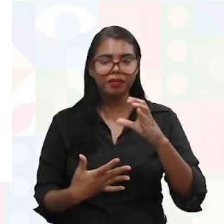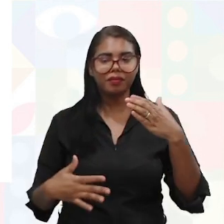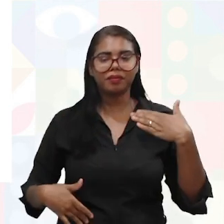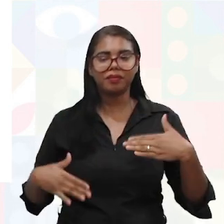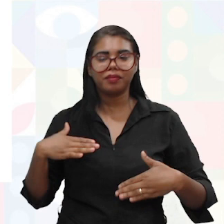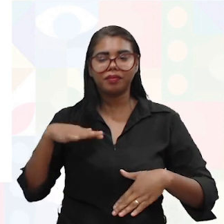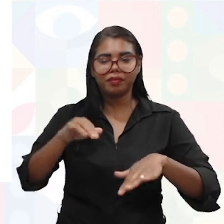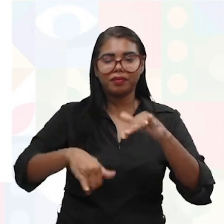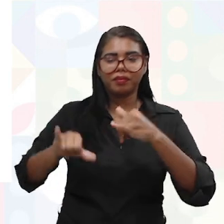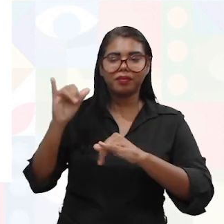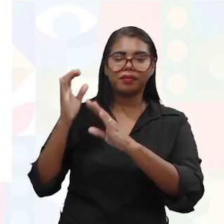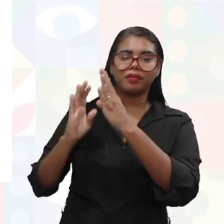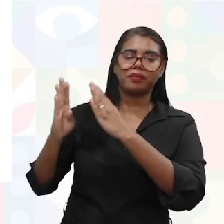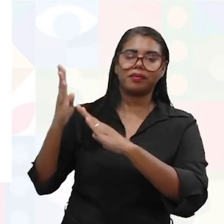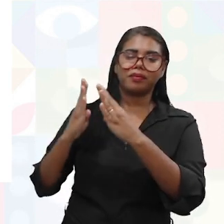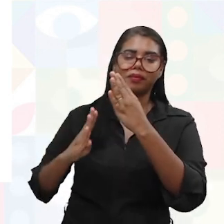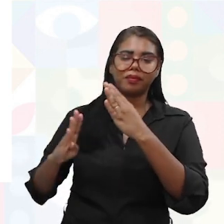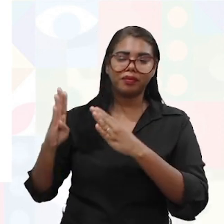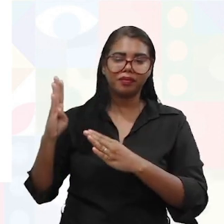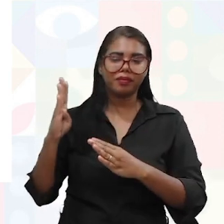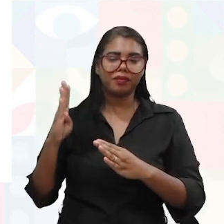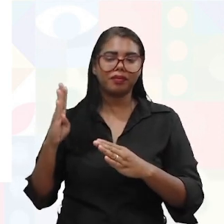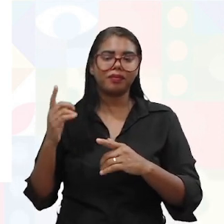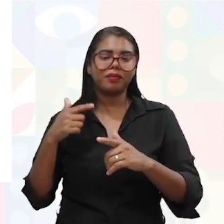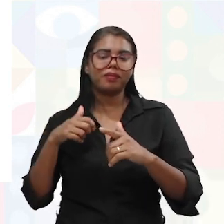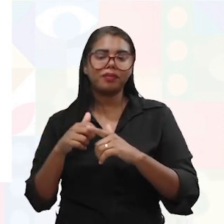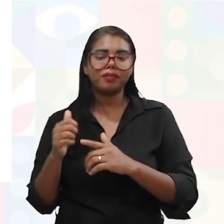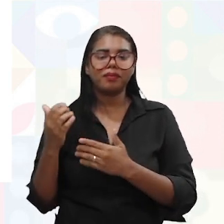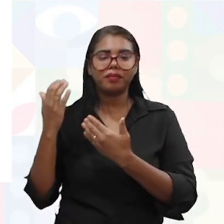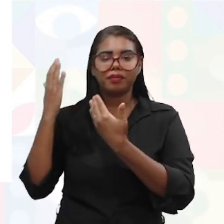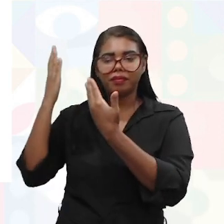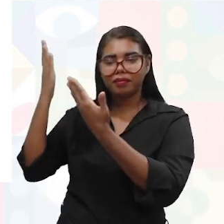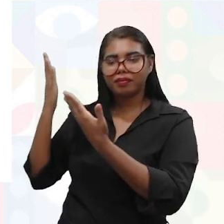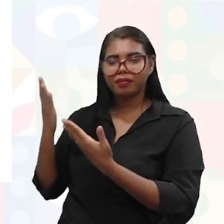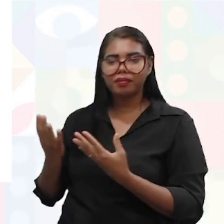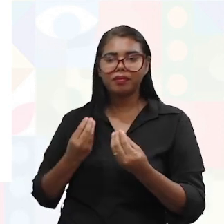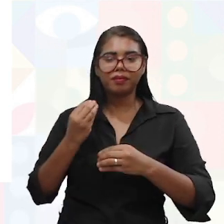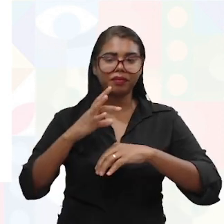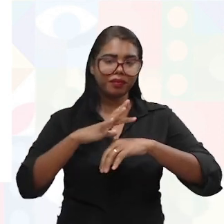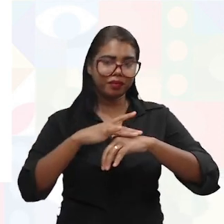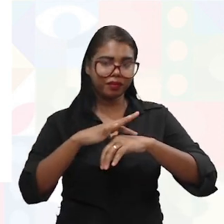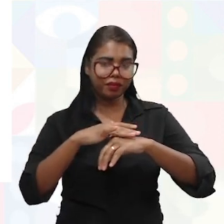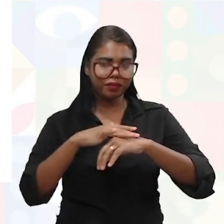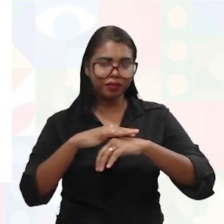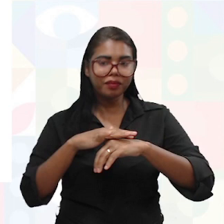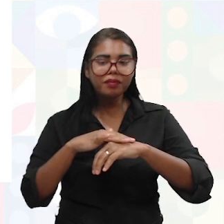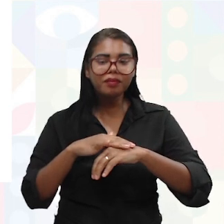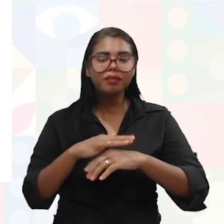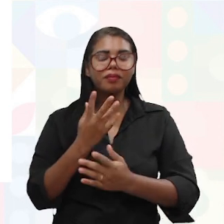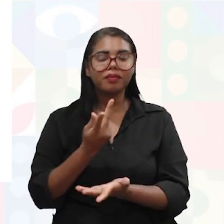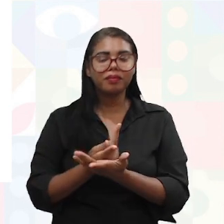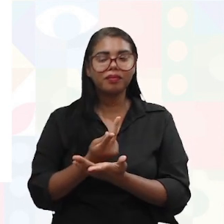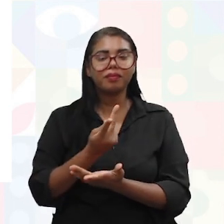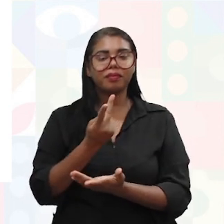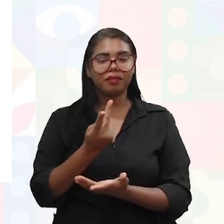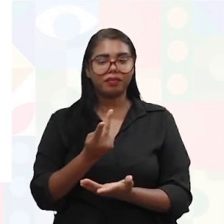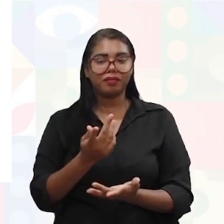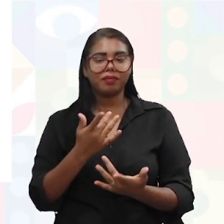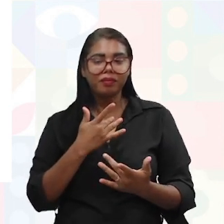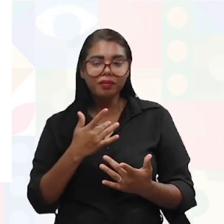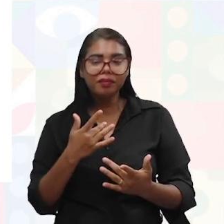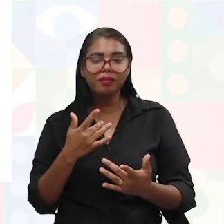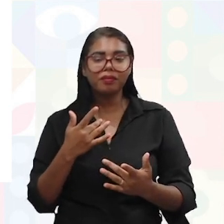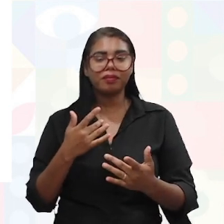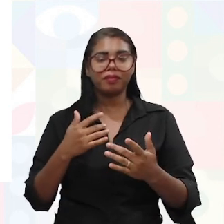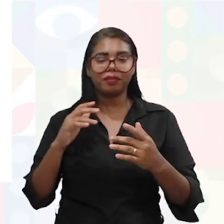químicos biológicos acidentais e ergonômicos bem como doenças ocupacionais que possam estar associadas